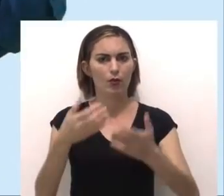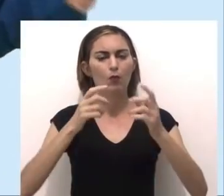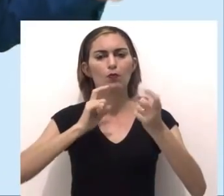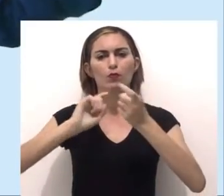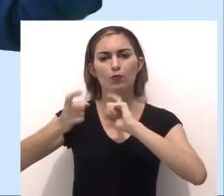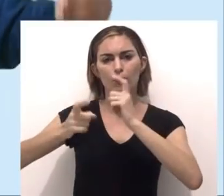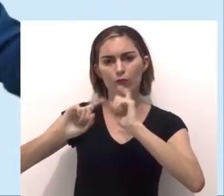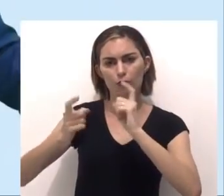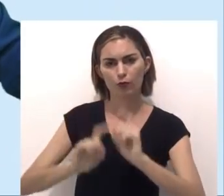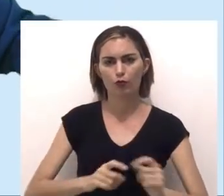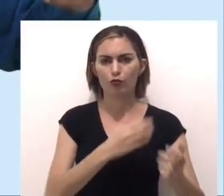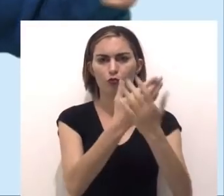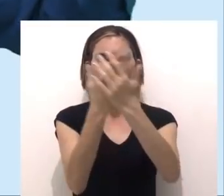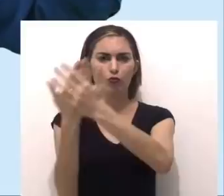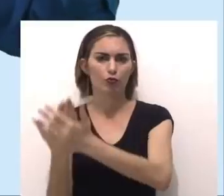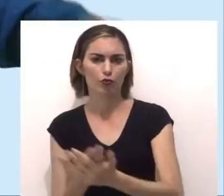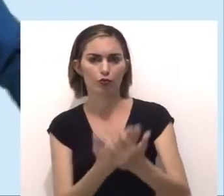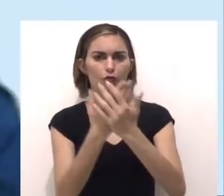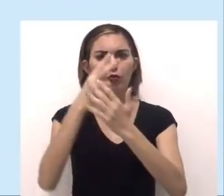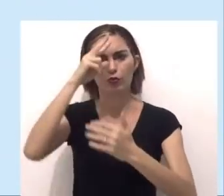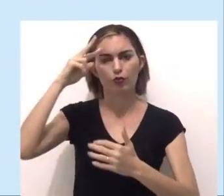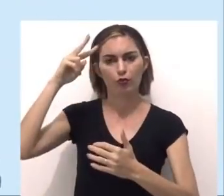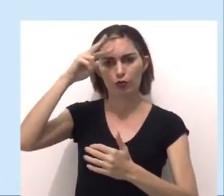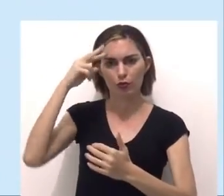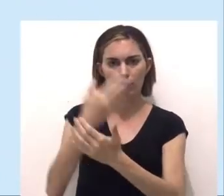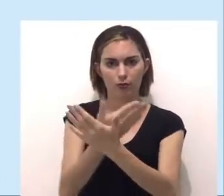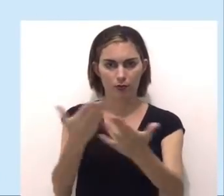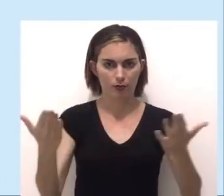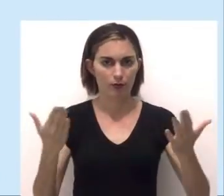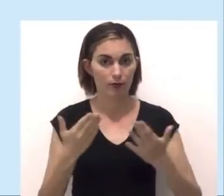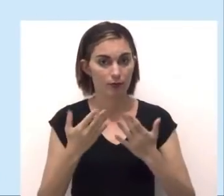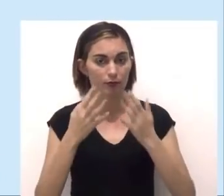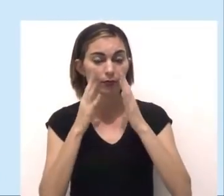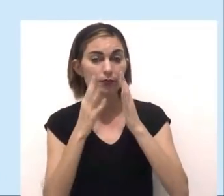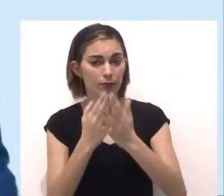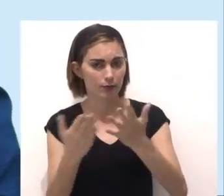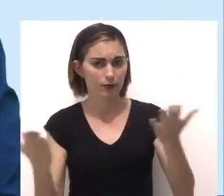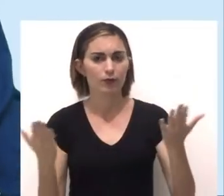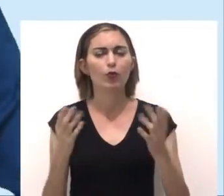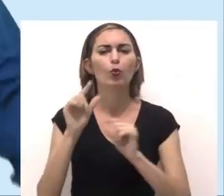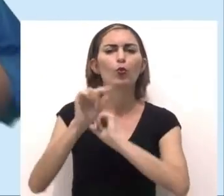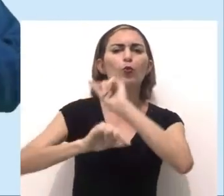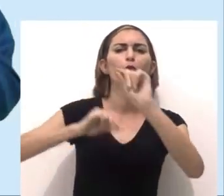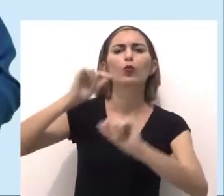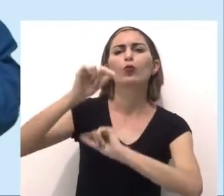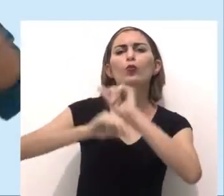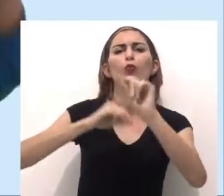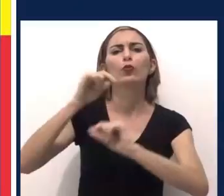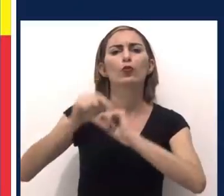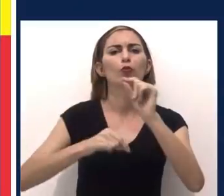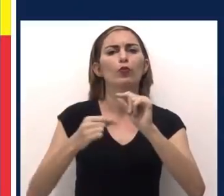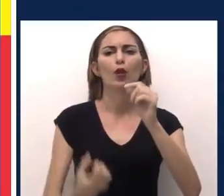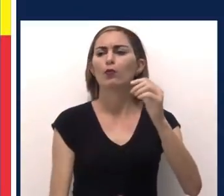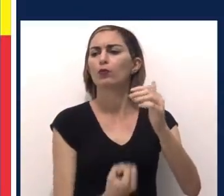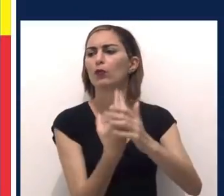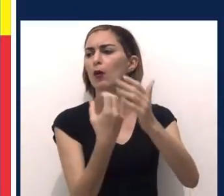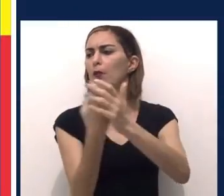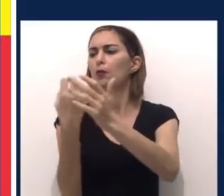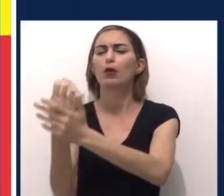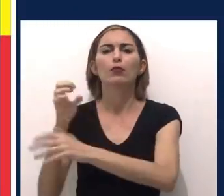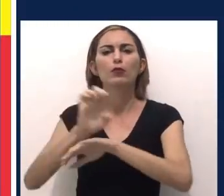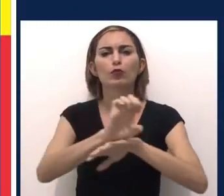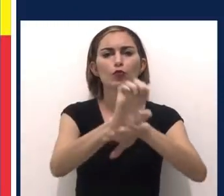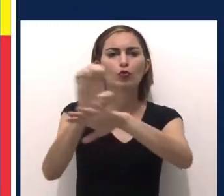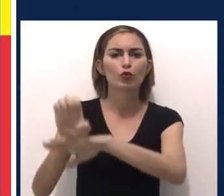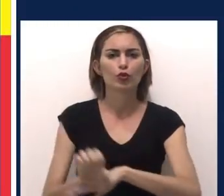trabalhar, discutir, estudar a história com vocês. Então, prezados, o que foi a formação